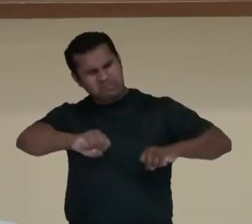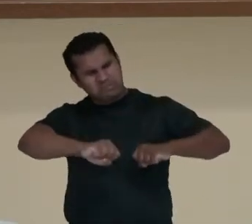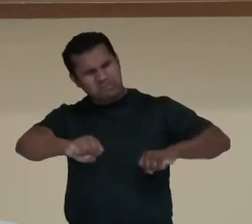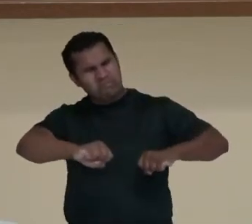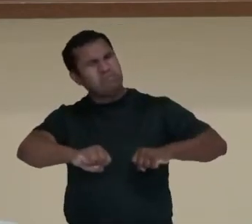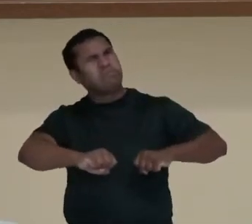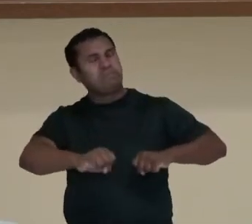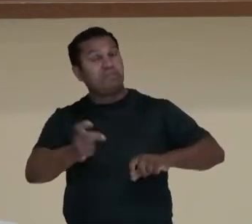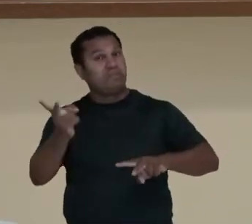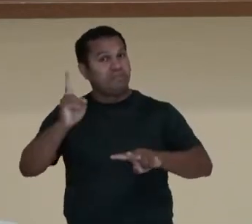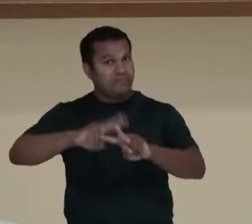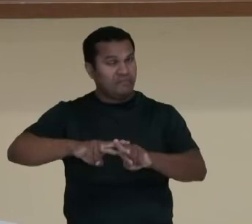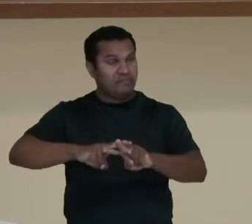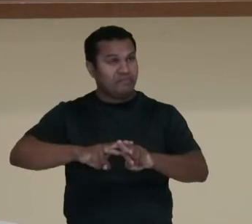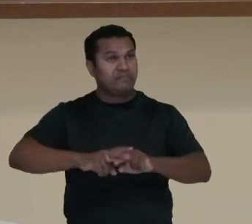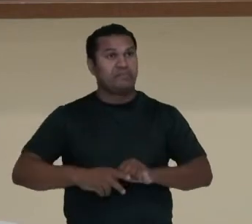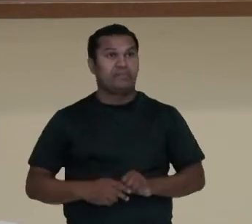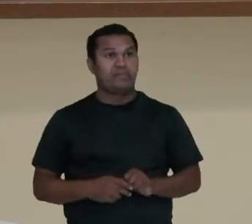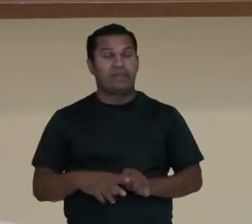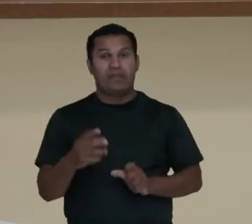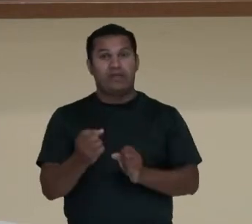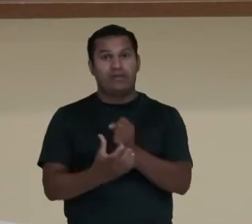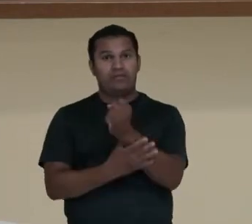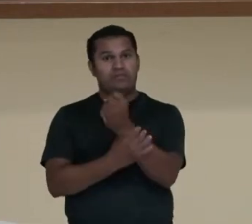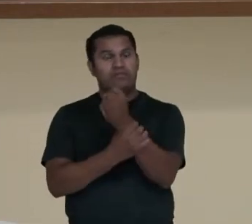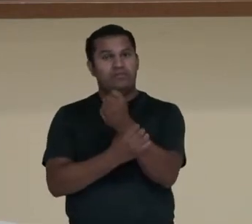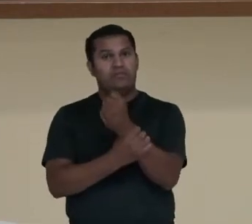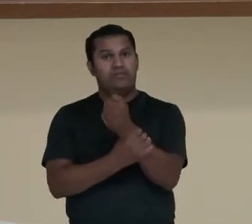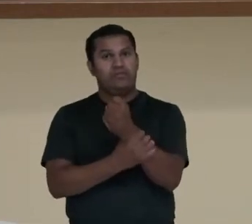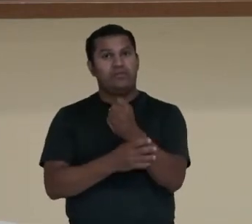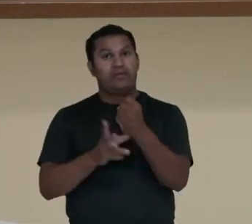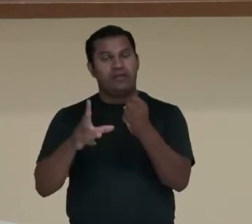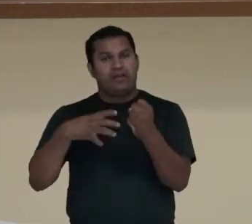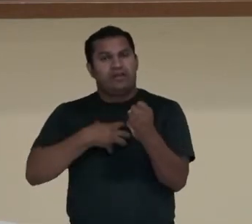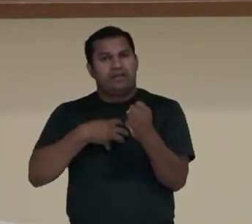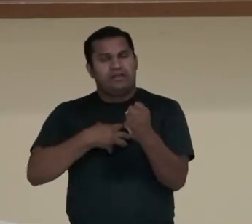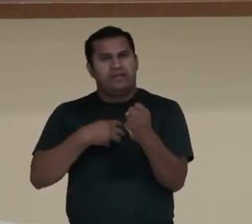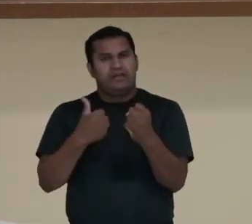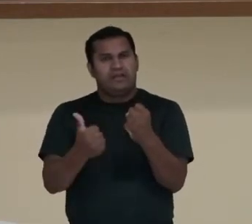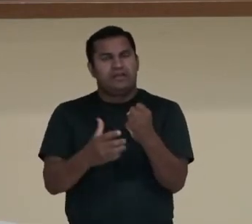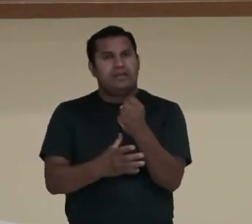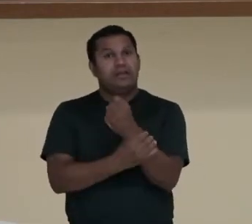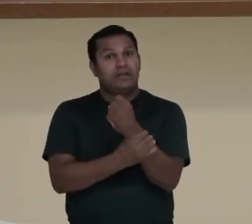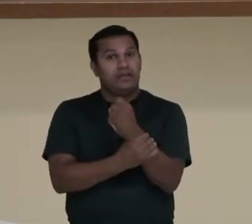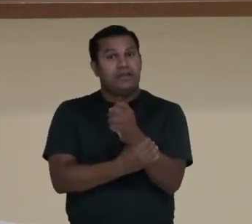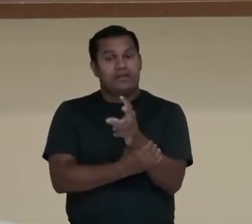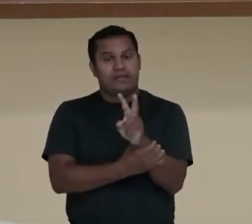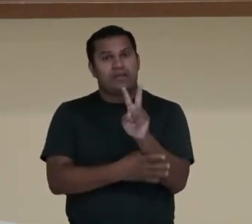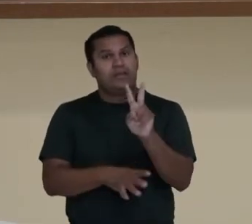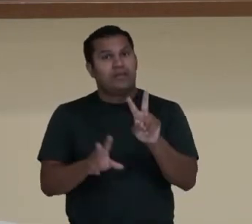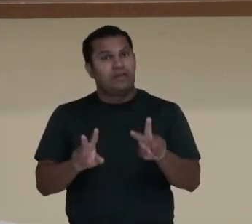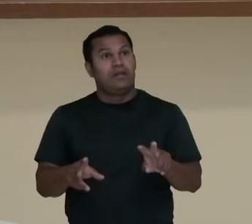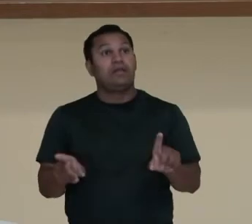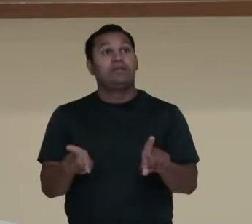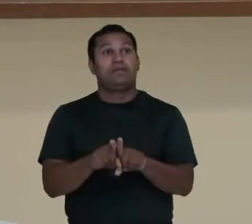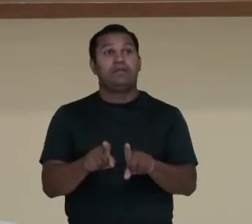que segura num lugar onde você não quer estar, mas se sente preso, mas também pode significar